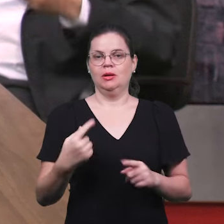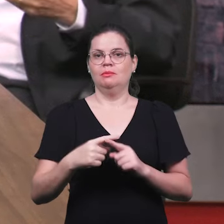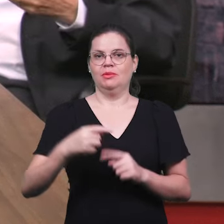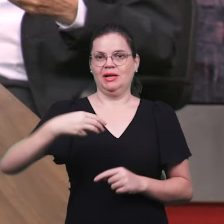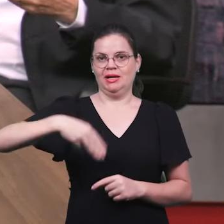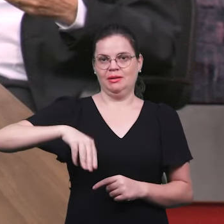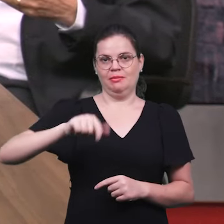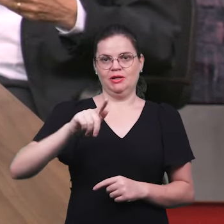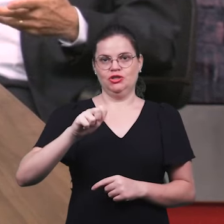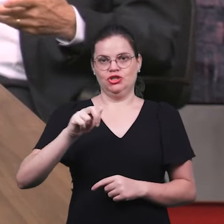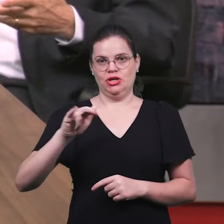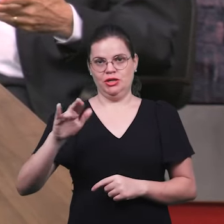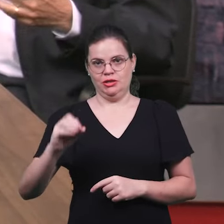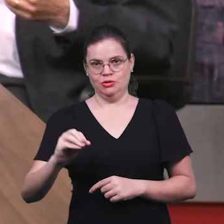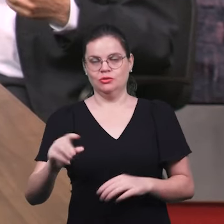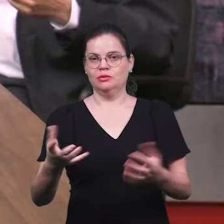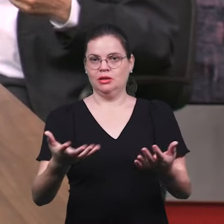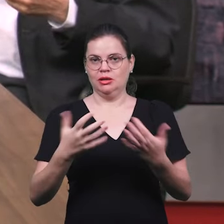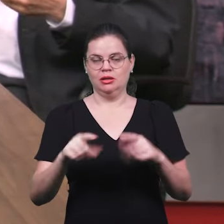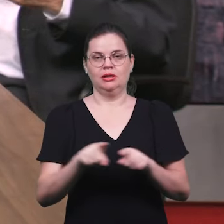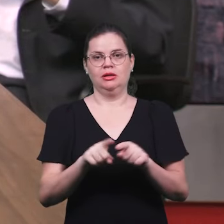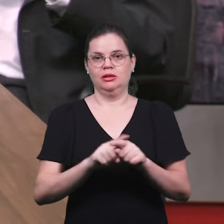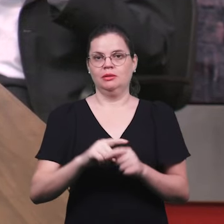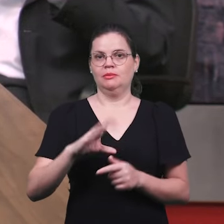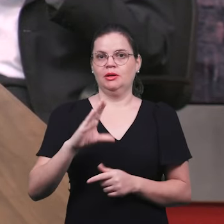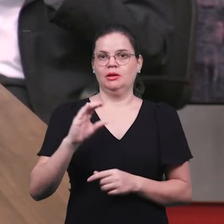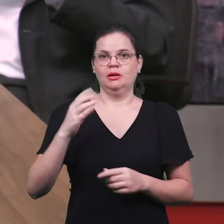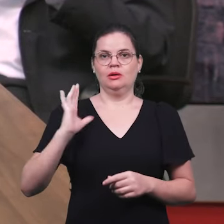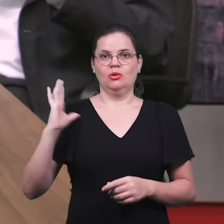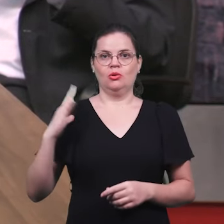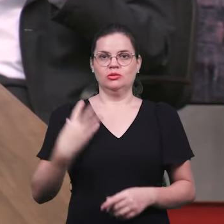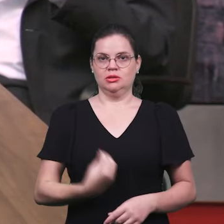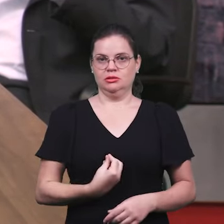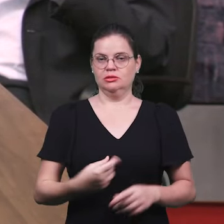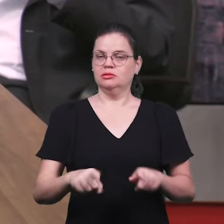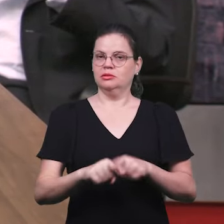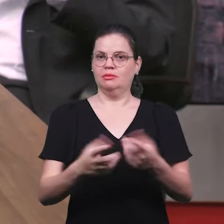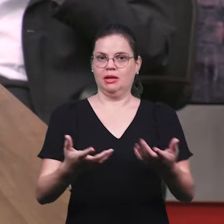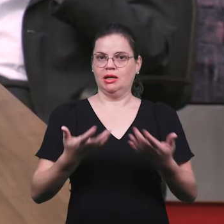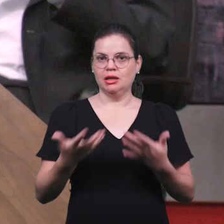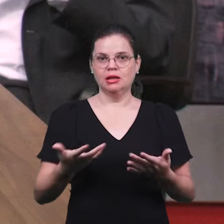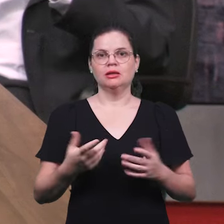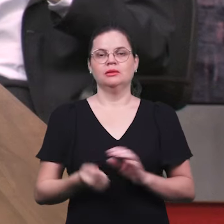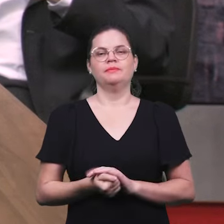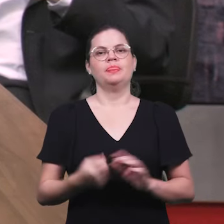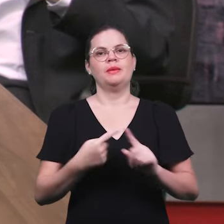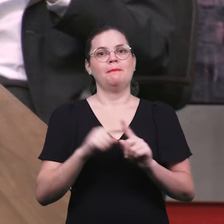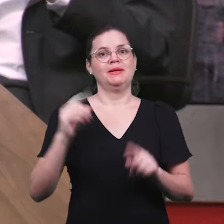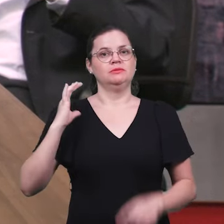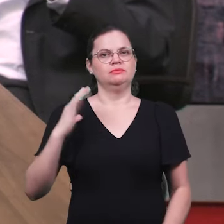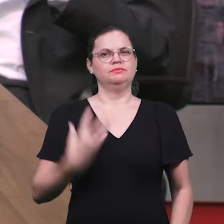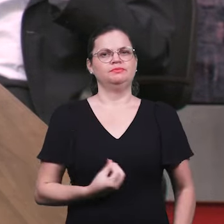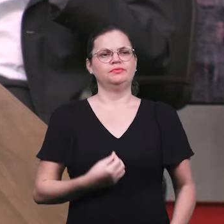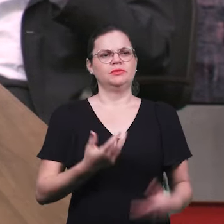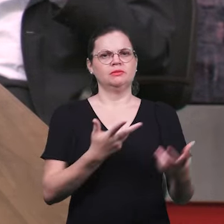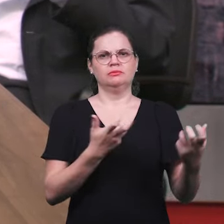queria, como Constantino também queria. Constantino, vendo a